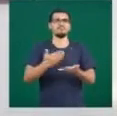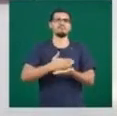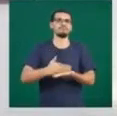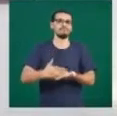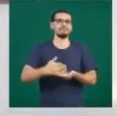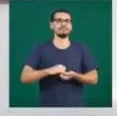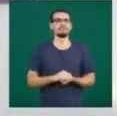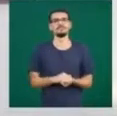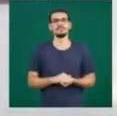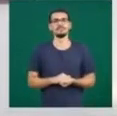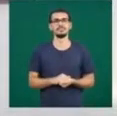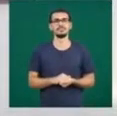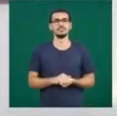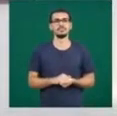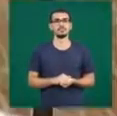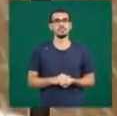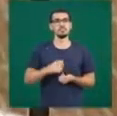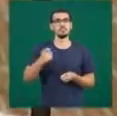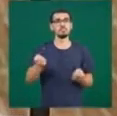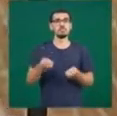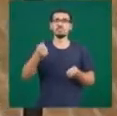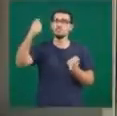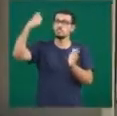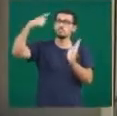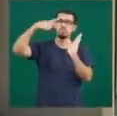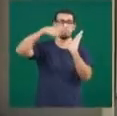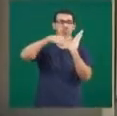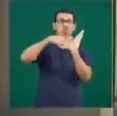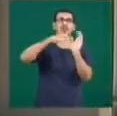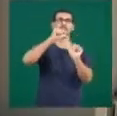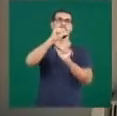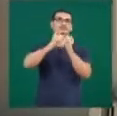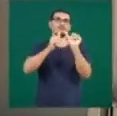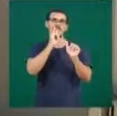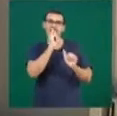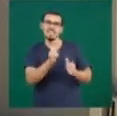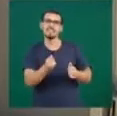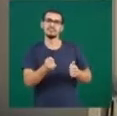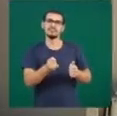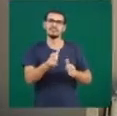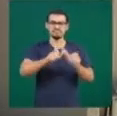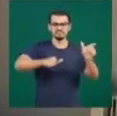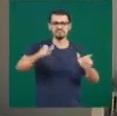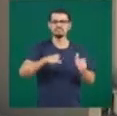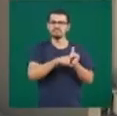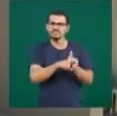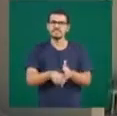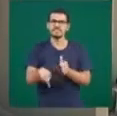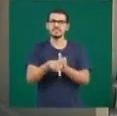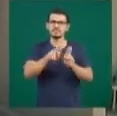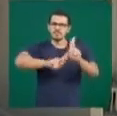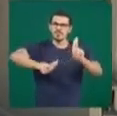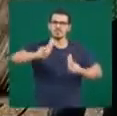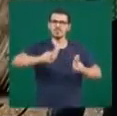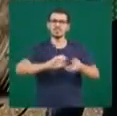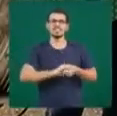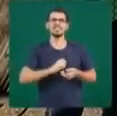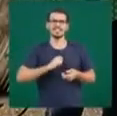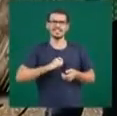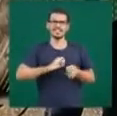O calor que é transformado em energia. Pesquisadores da UFO desenvolvem projetos pioneiros fazendo uso de